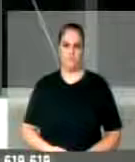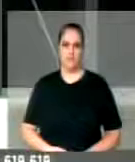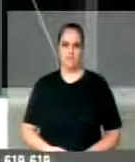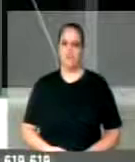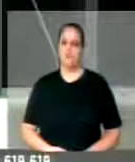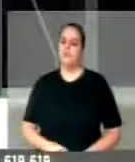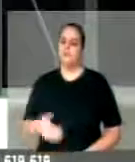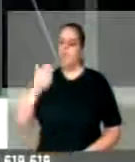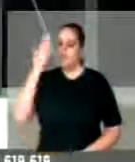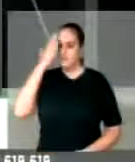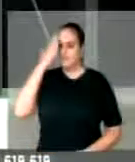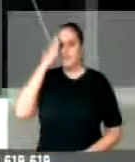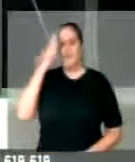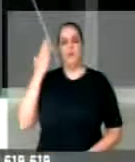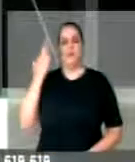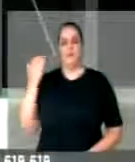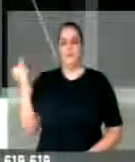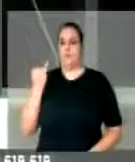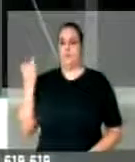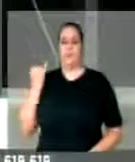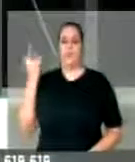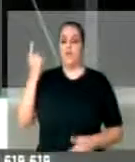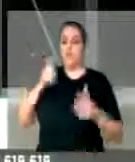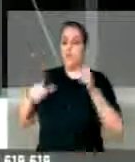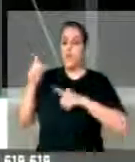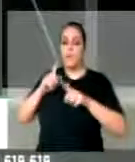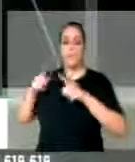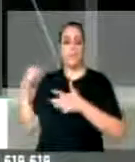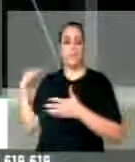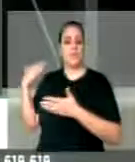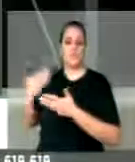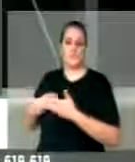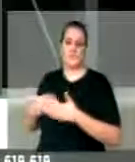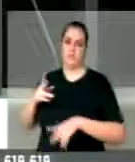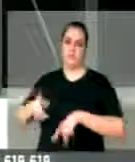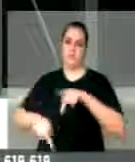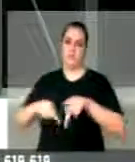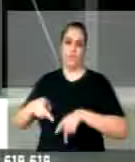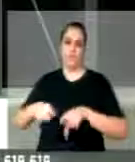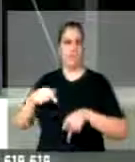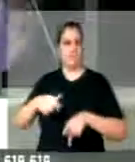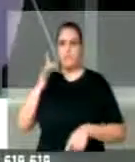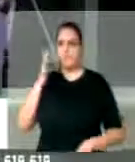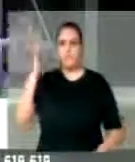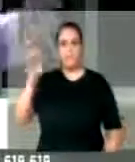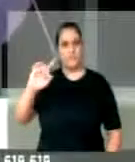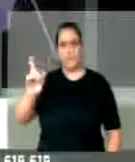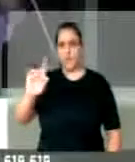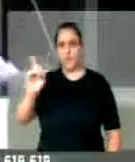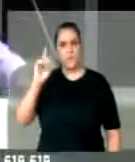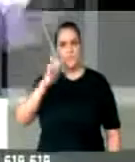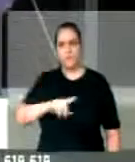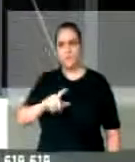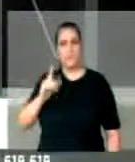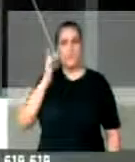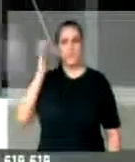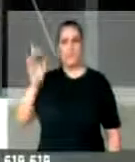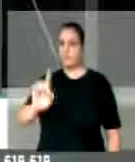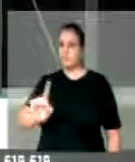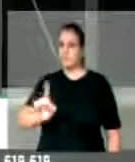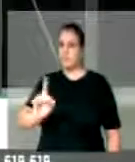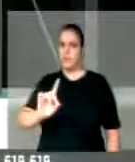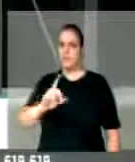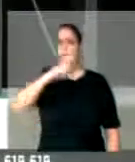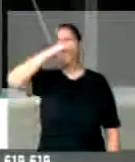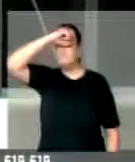brasileiro. Essas conquistas foram feitas a duras penas. Essas conquistas foram feitas às